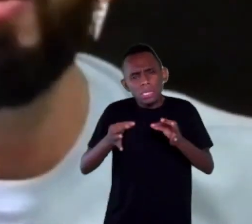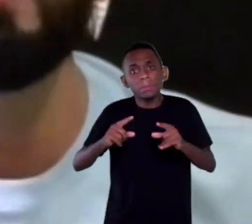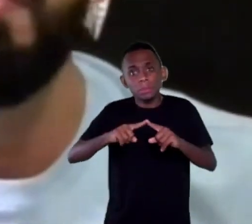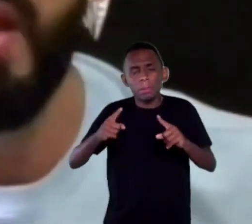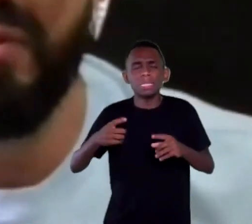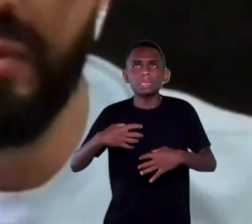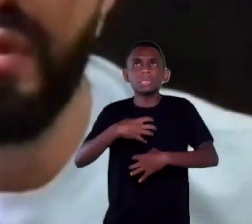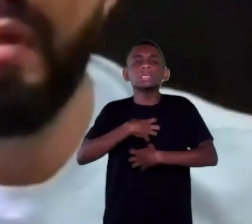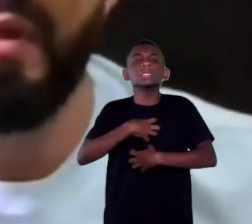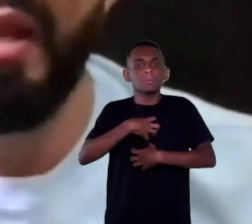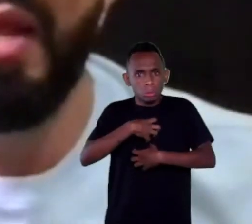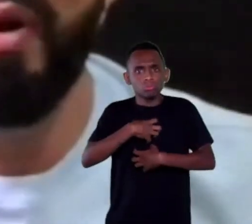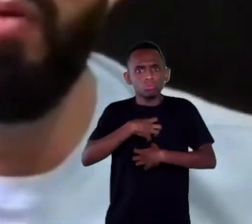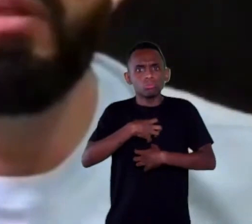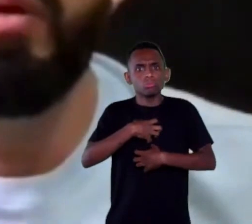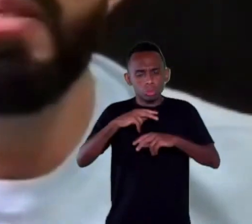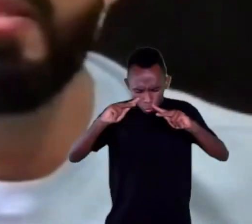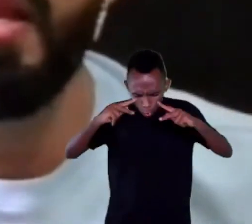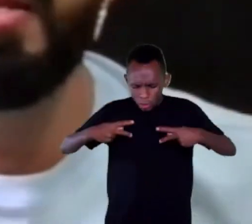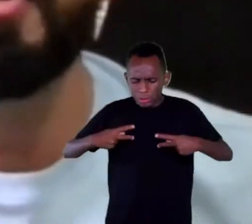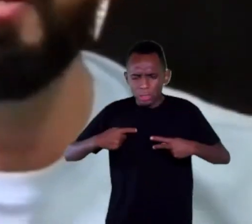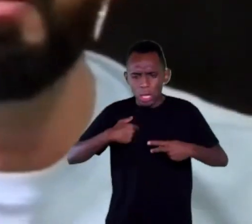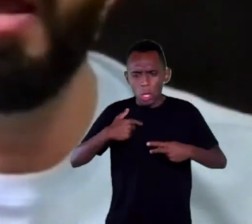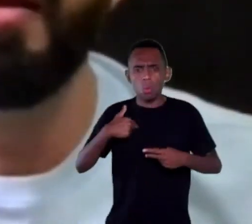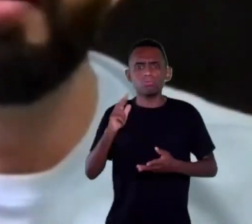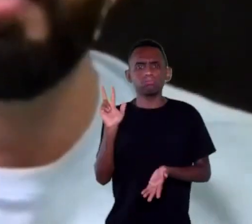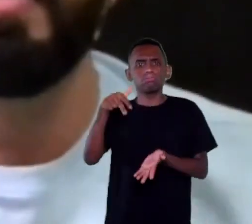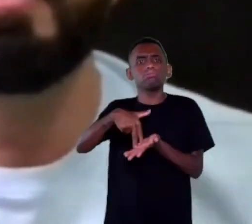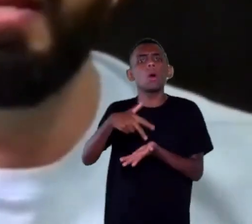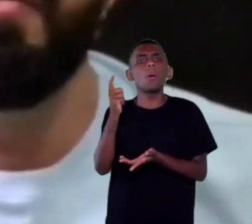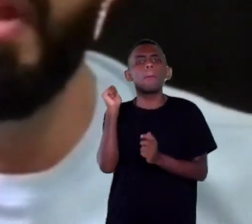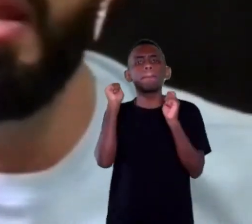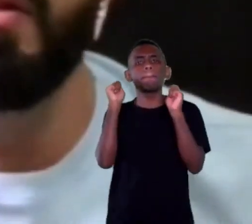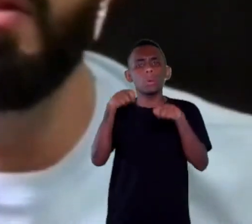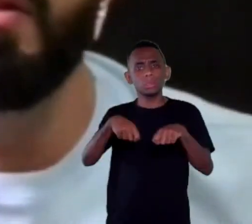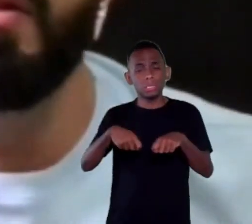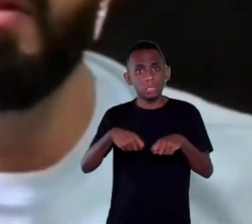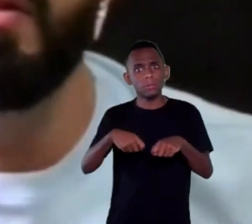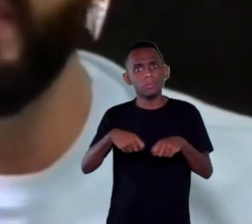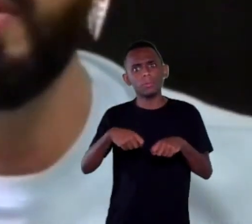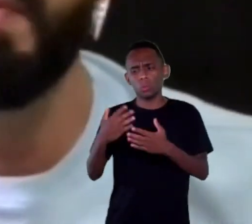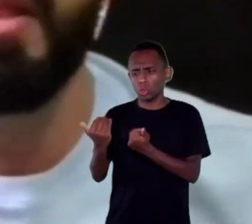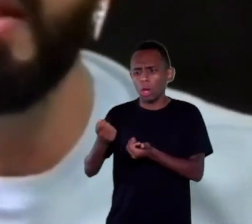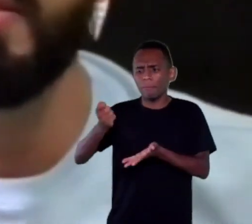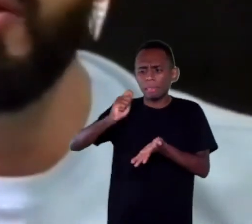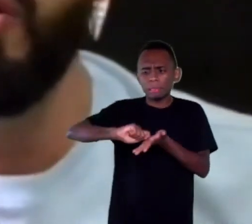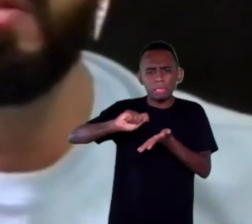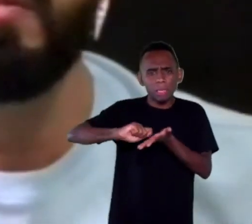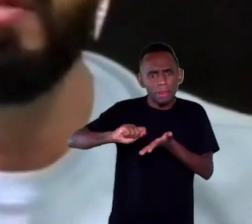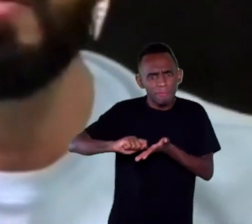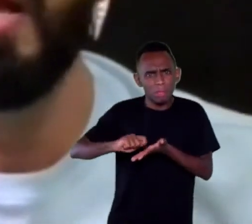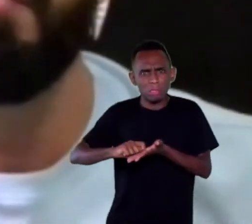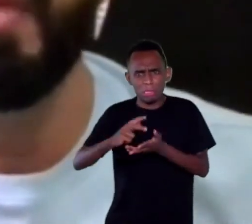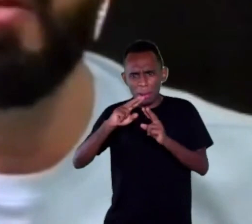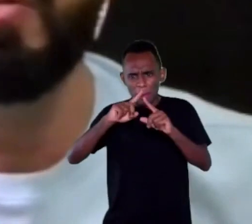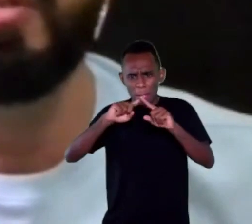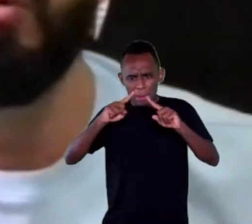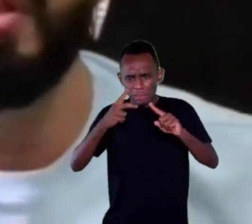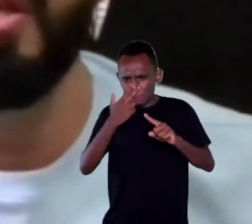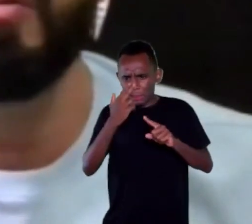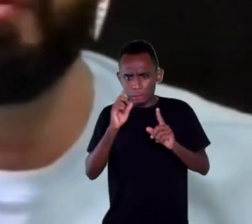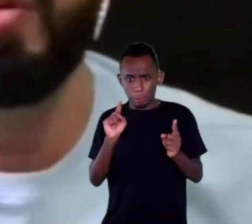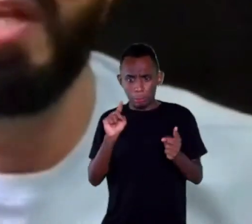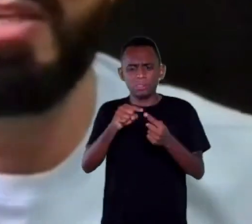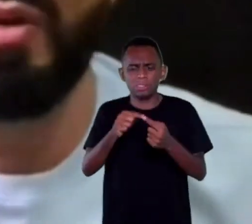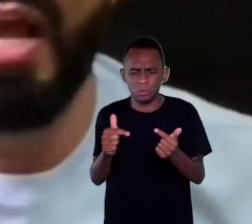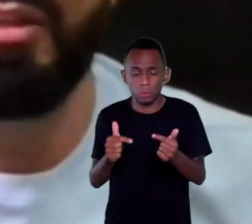era o reconhecimento, né? Para um adolescente que está escrevendo de forma despretensiosa, você saber que o